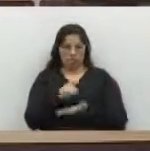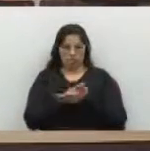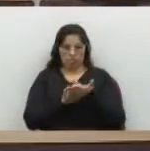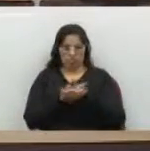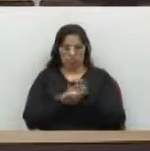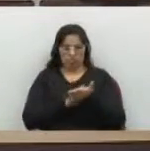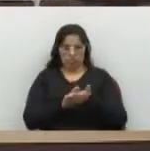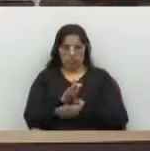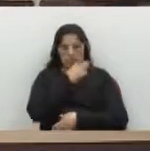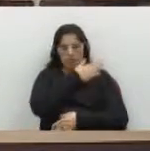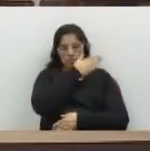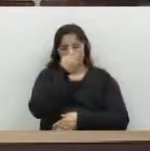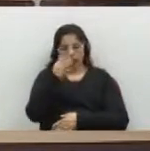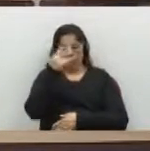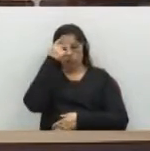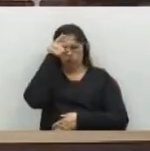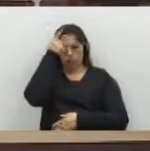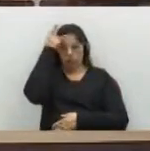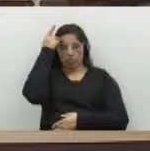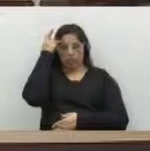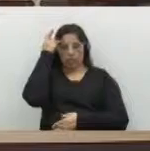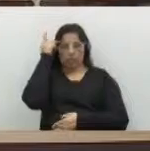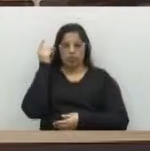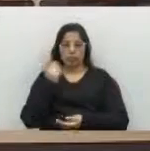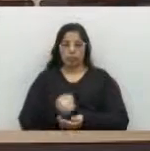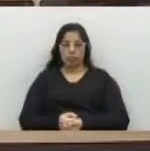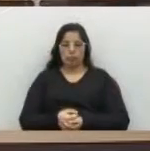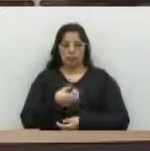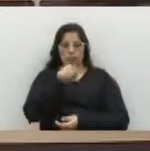queira, encaminhe-se ao prefeito. Requerimento